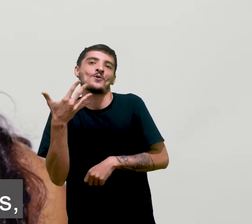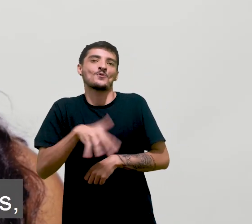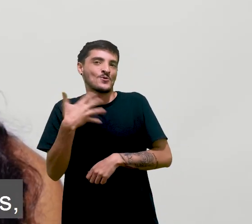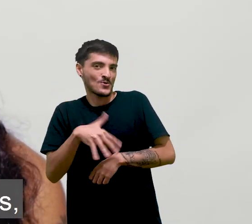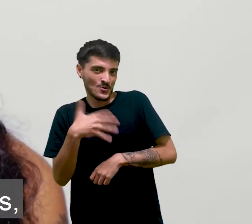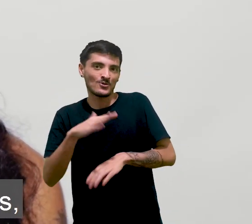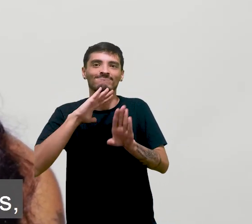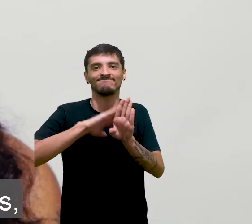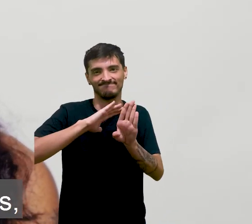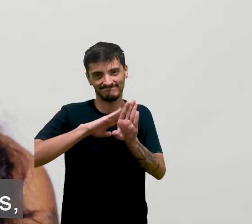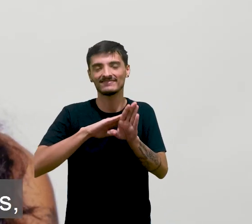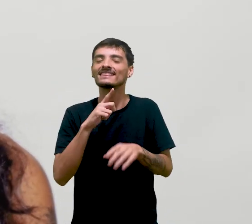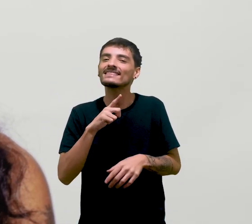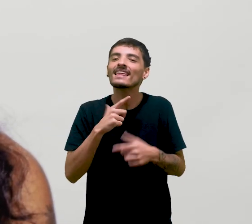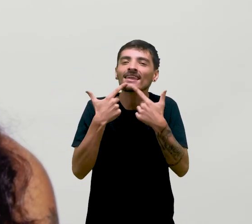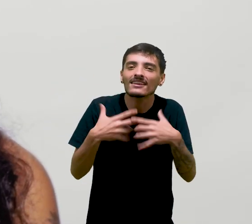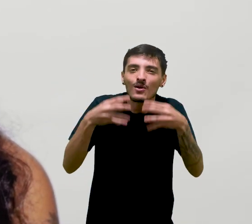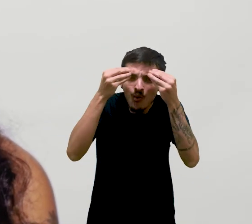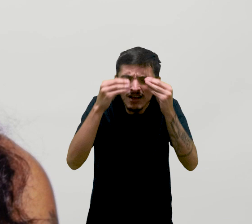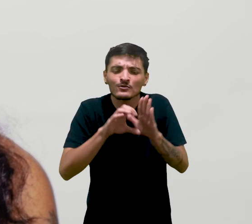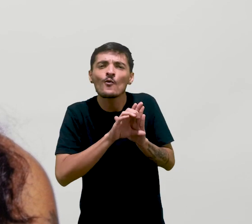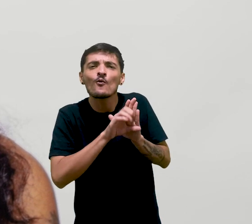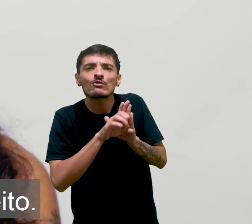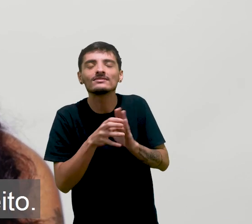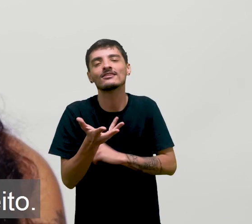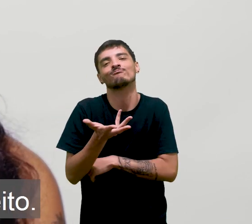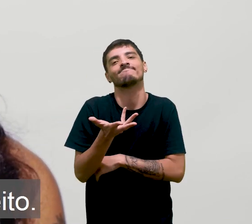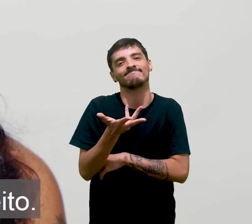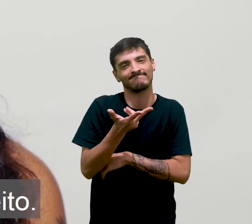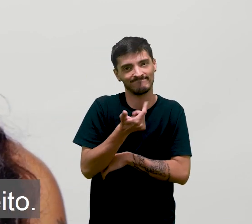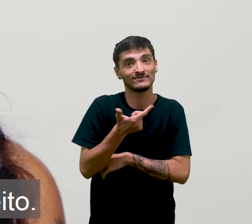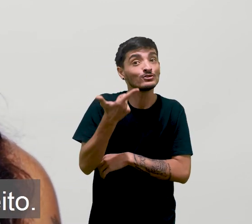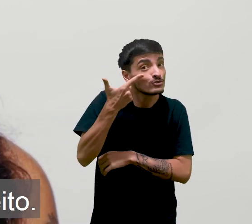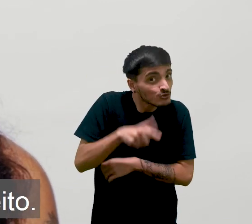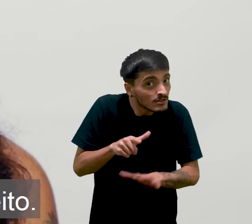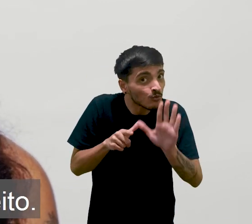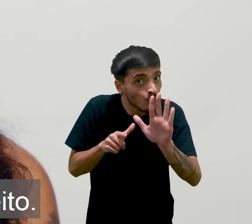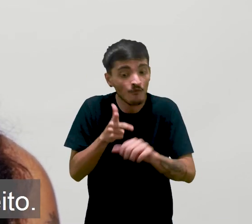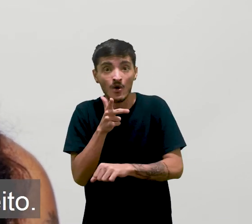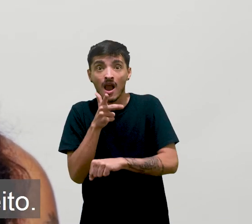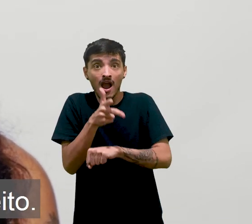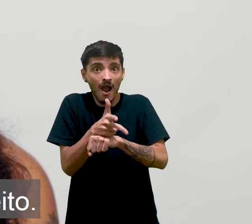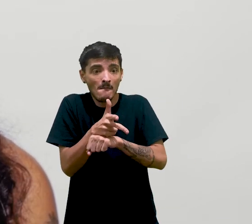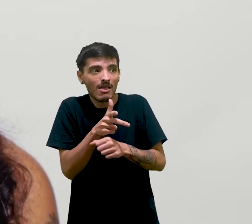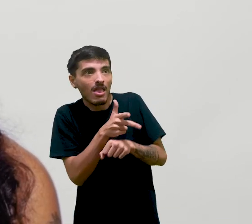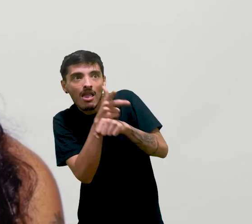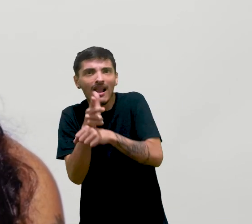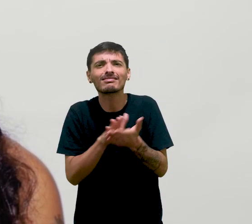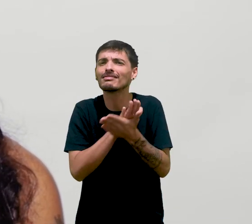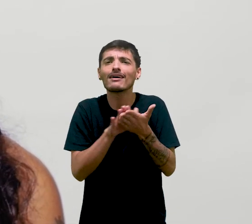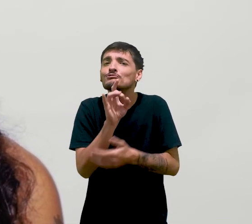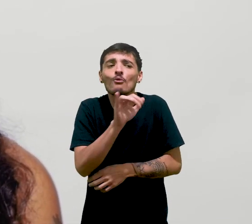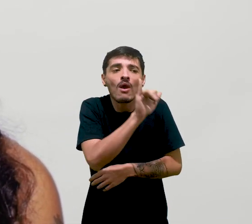Minuto é que são vídeos com muitas mensagens, muitas camadas narrativas. É uma potência dessa linguagem da ideia, do conceito.